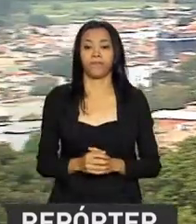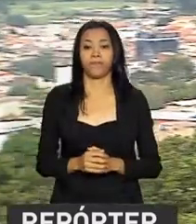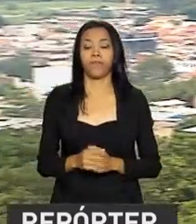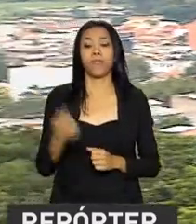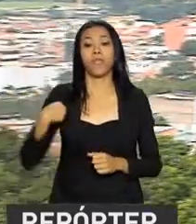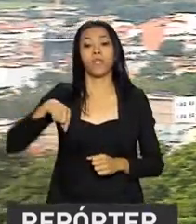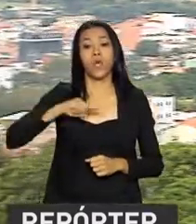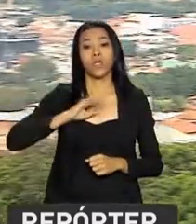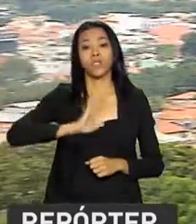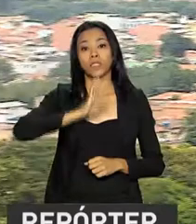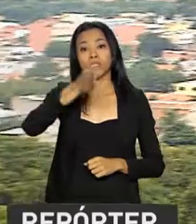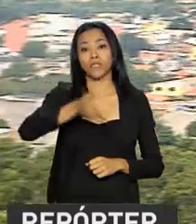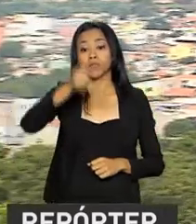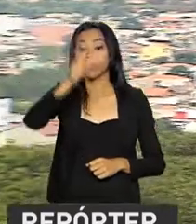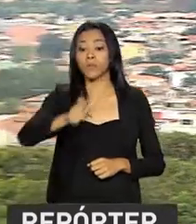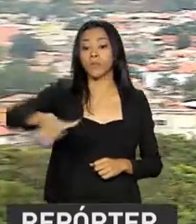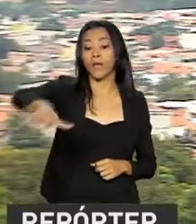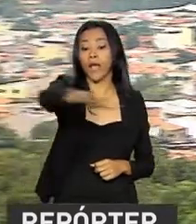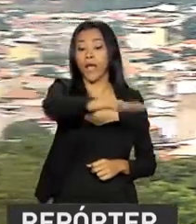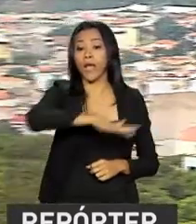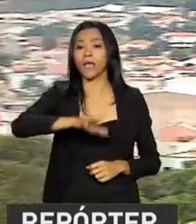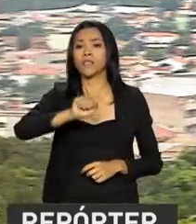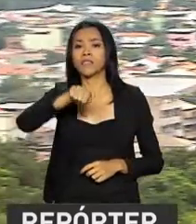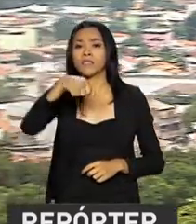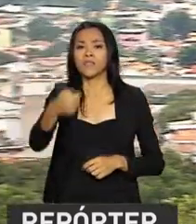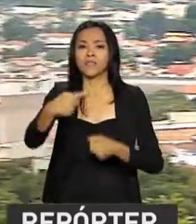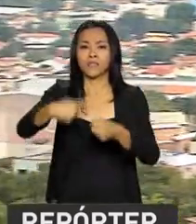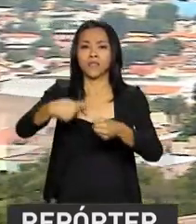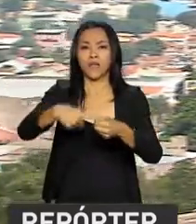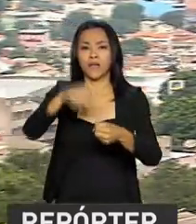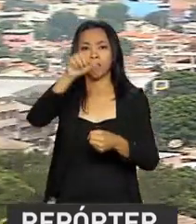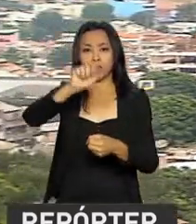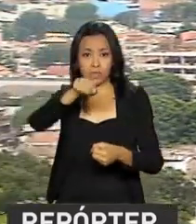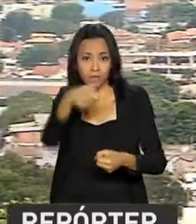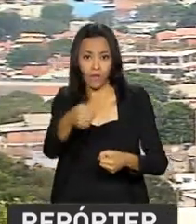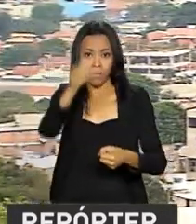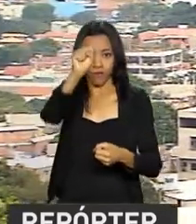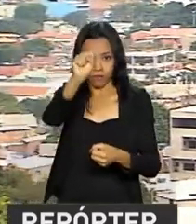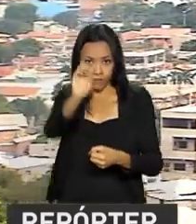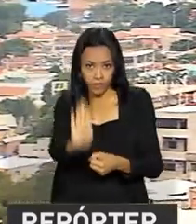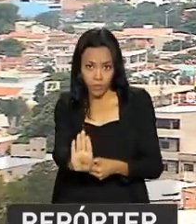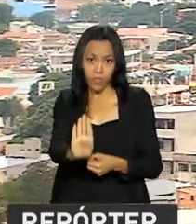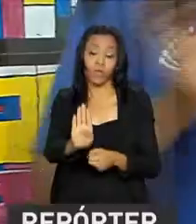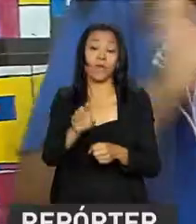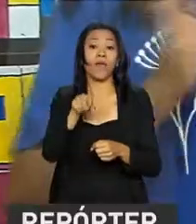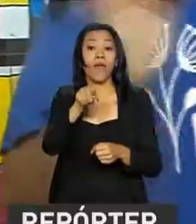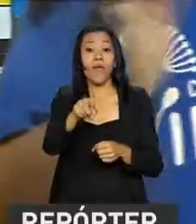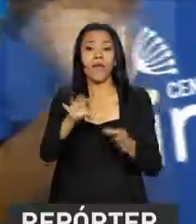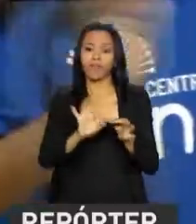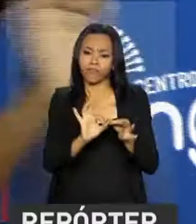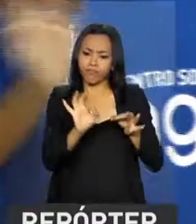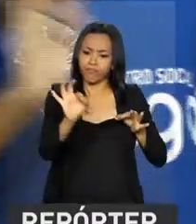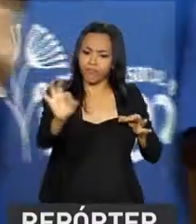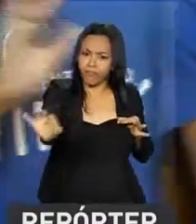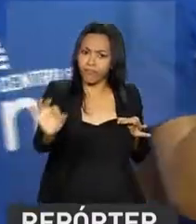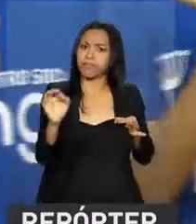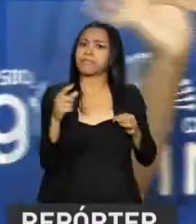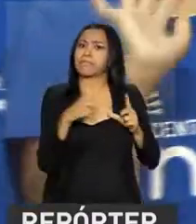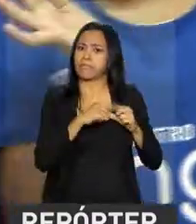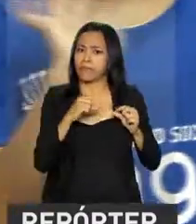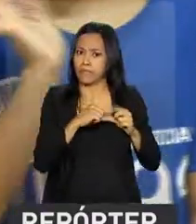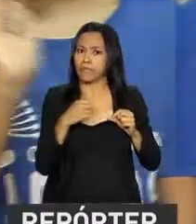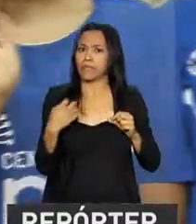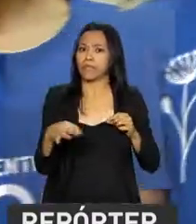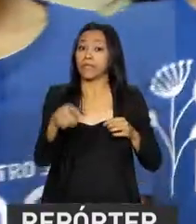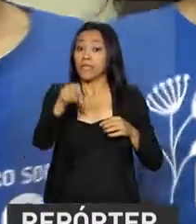Estamos na cidade de São Sebastião, que fica a cerca de 25 quilômetros de Brasília. E neste endereço tem